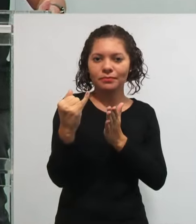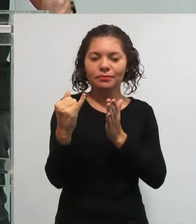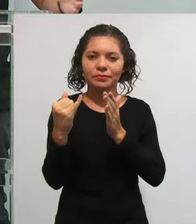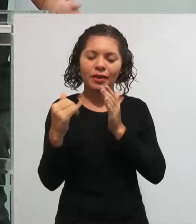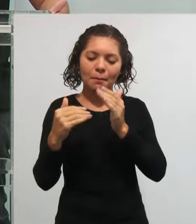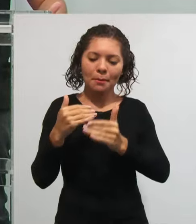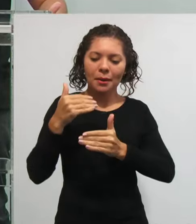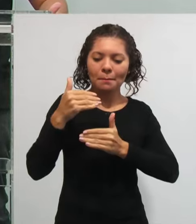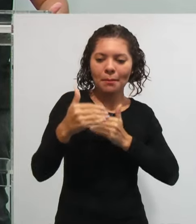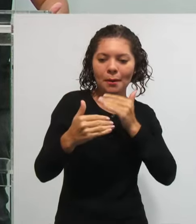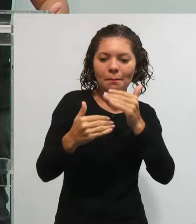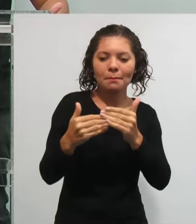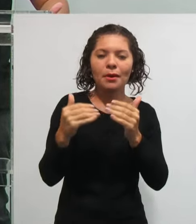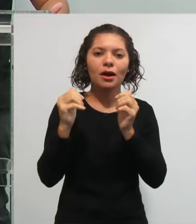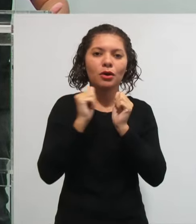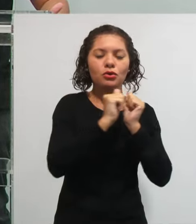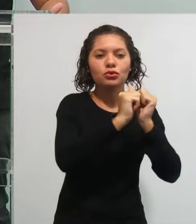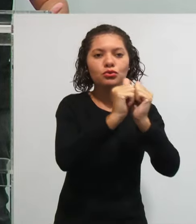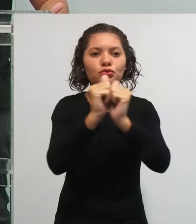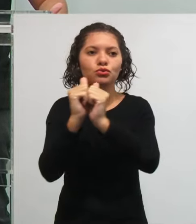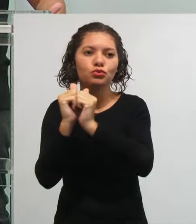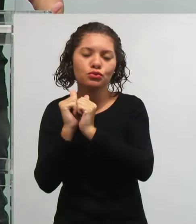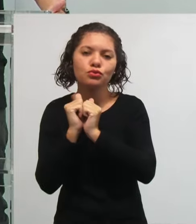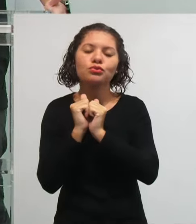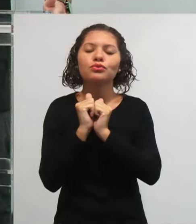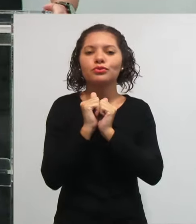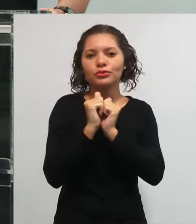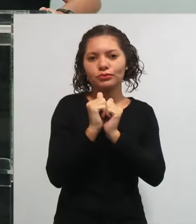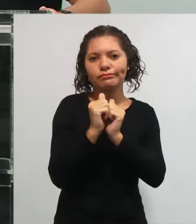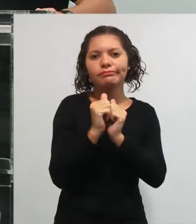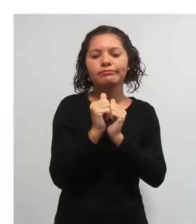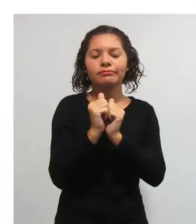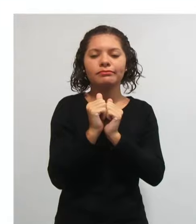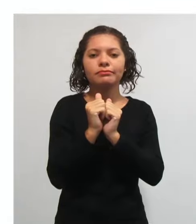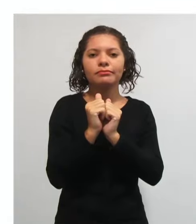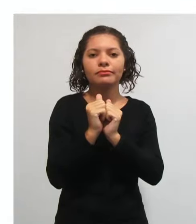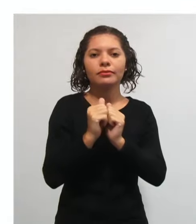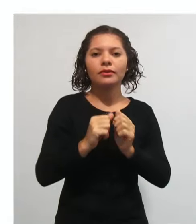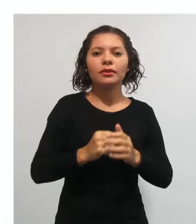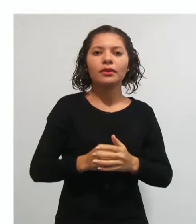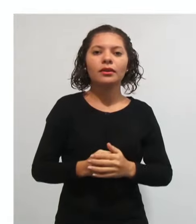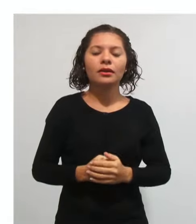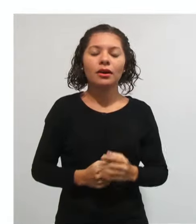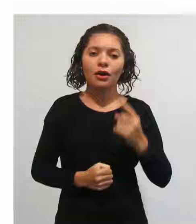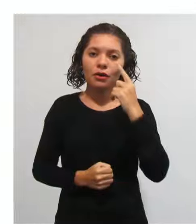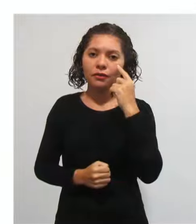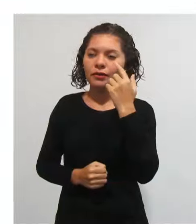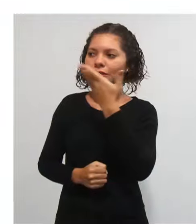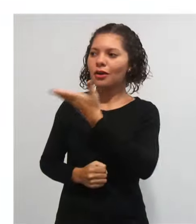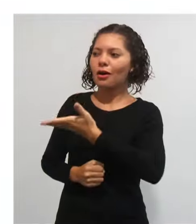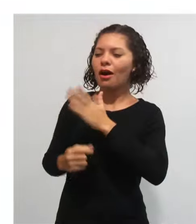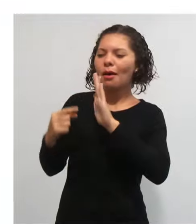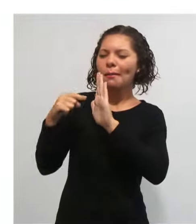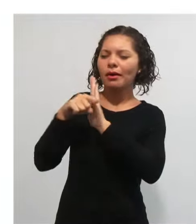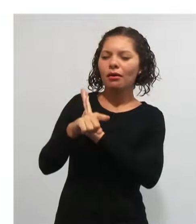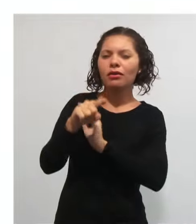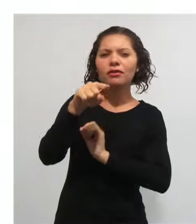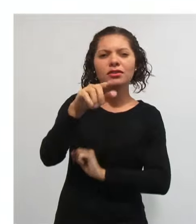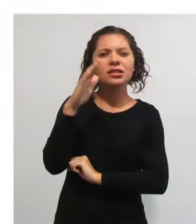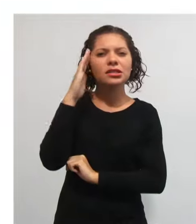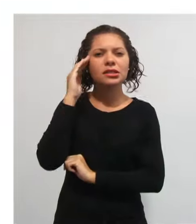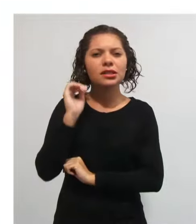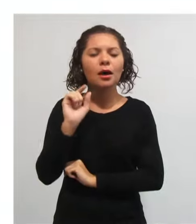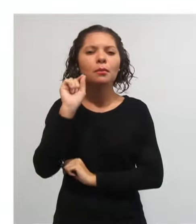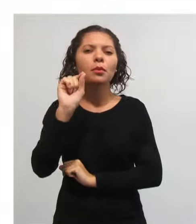juntos aqui na construção desse conhecimento ok então Observe aí que tem uma pergunta você sabe o que